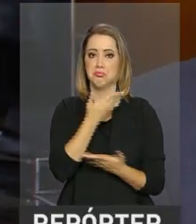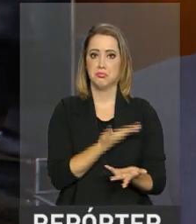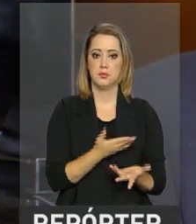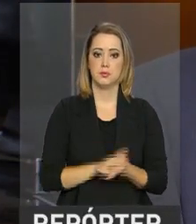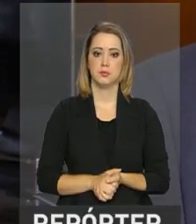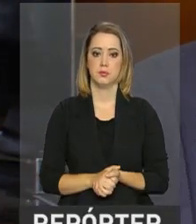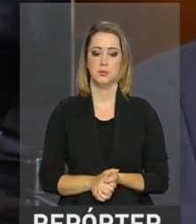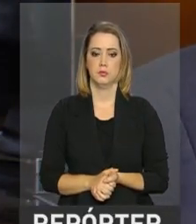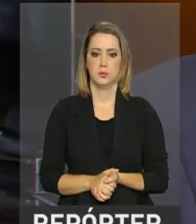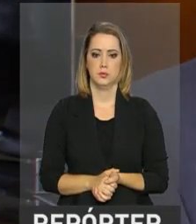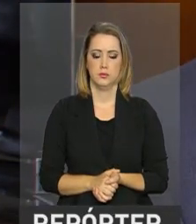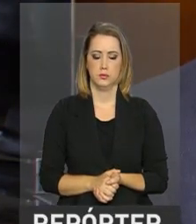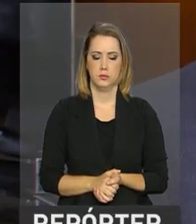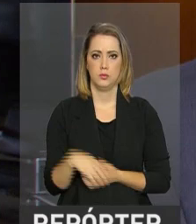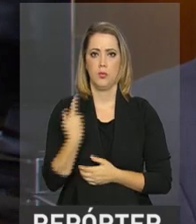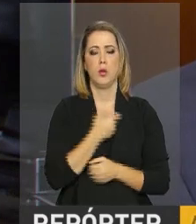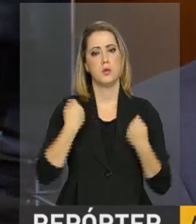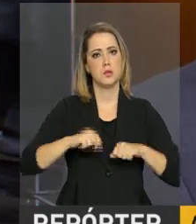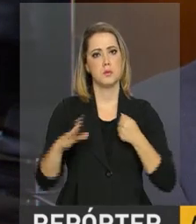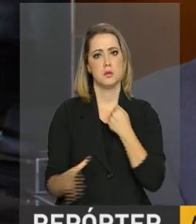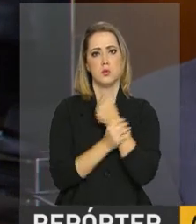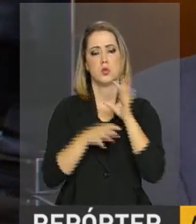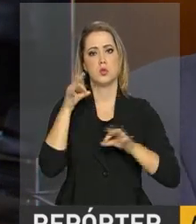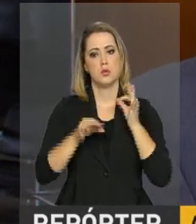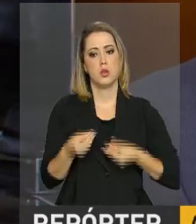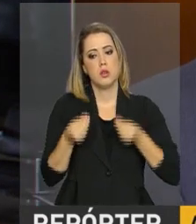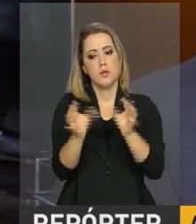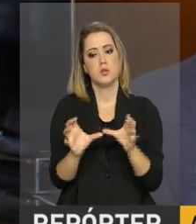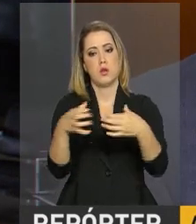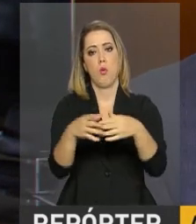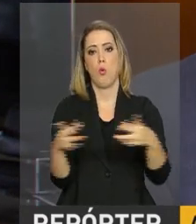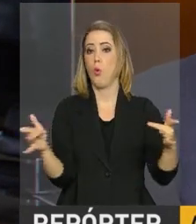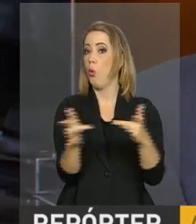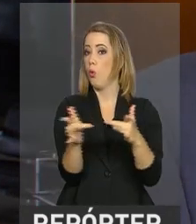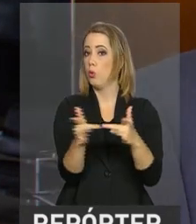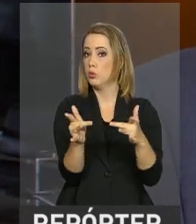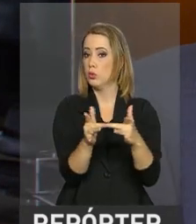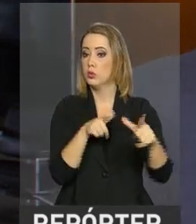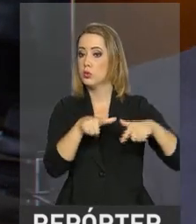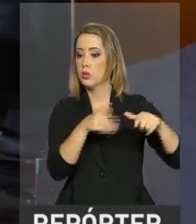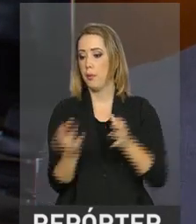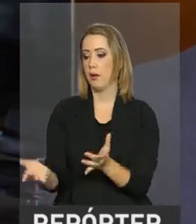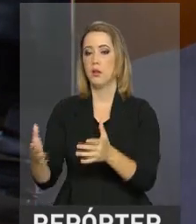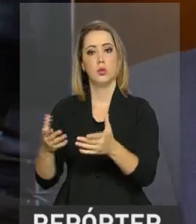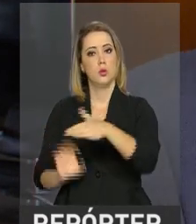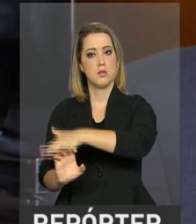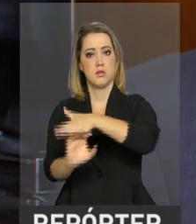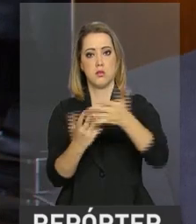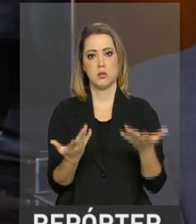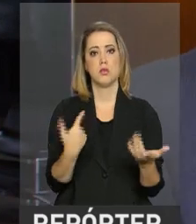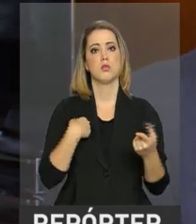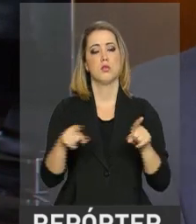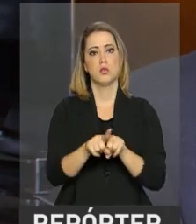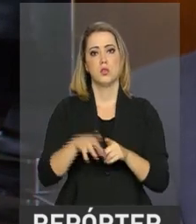seja nós temos é que ter a segurança jurídica e dá força à Convenção Coletiva a o acordo coletivo e sem abrir mão daquilo que são